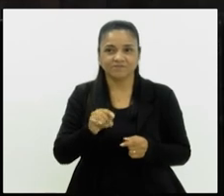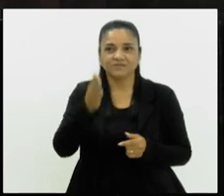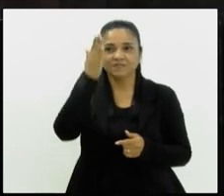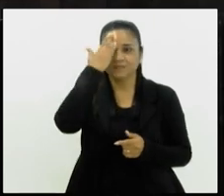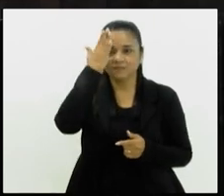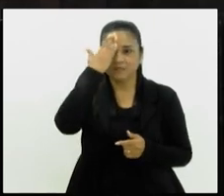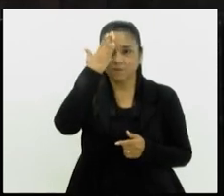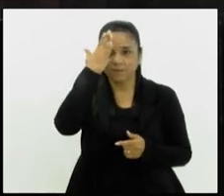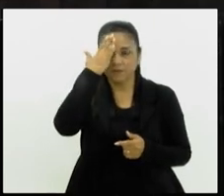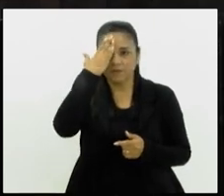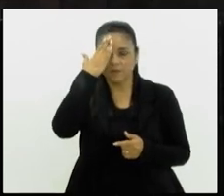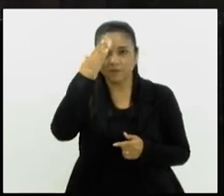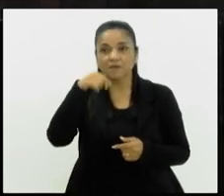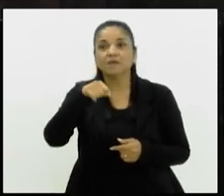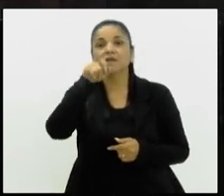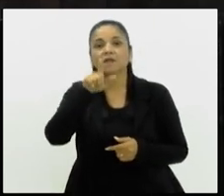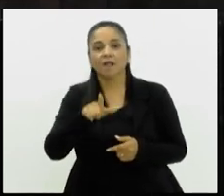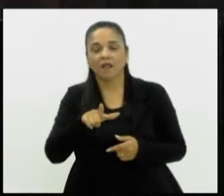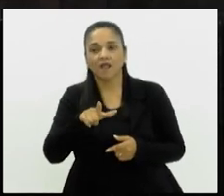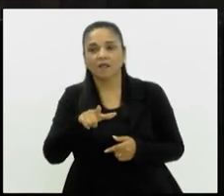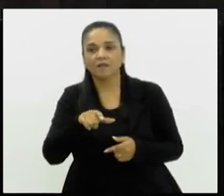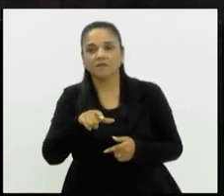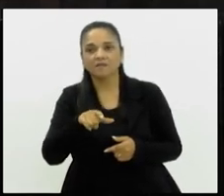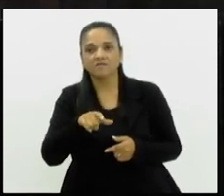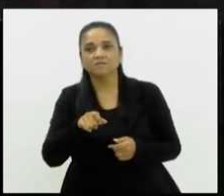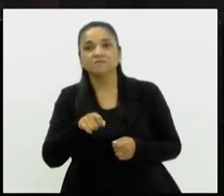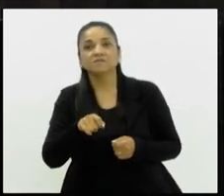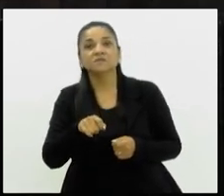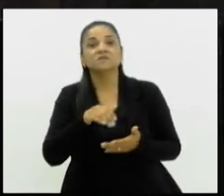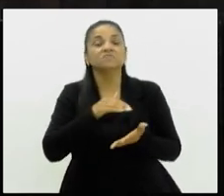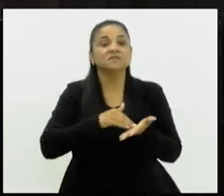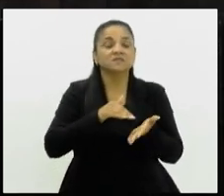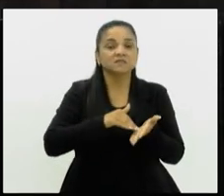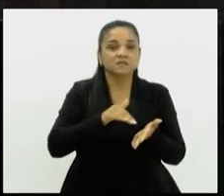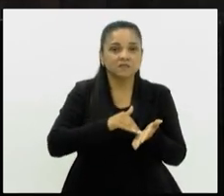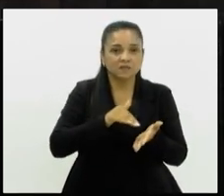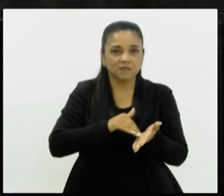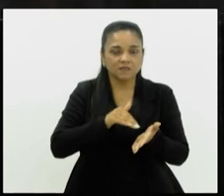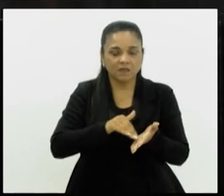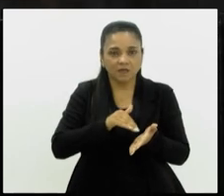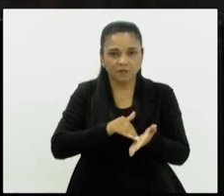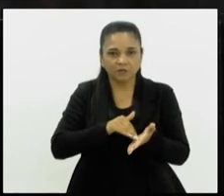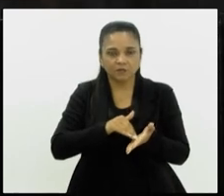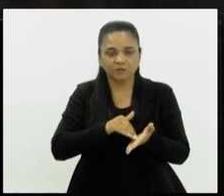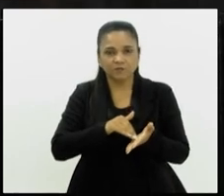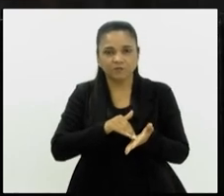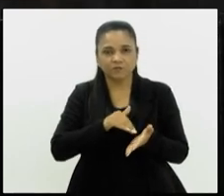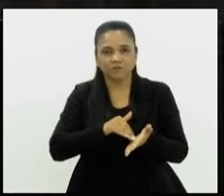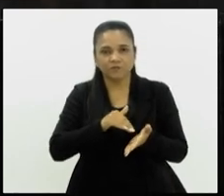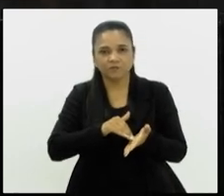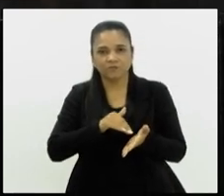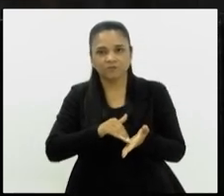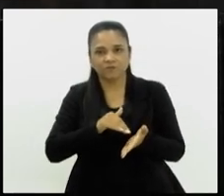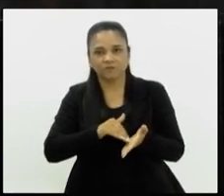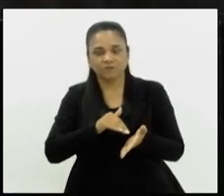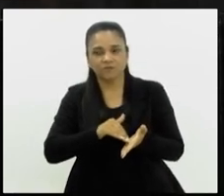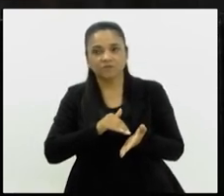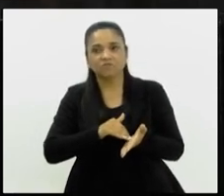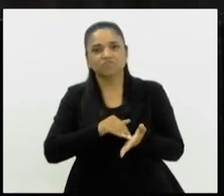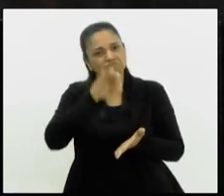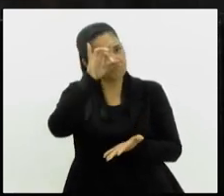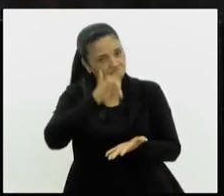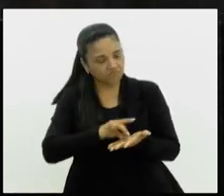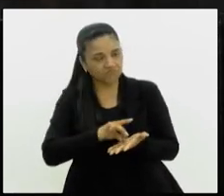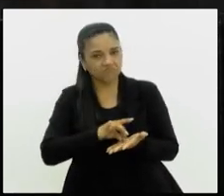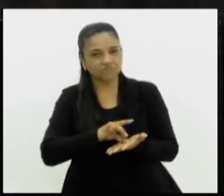crivo no organograma de um outro secretário que está em linha. Então, é realmente